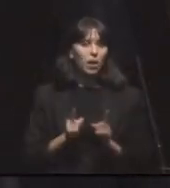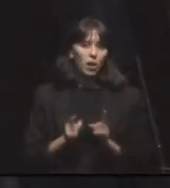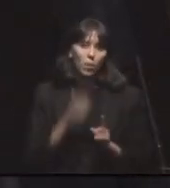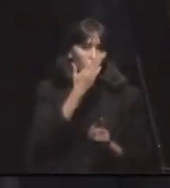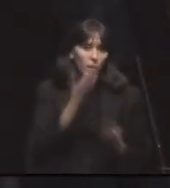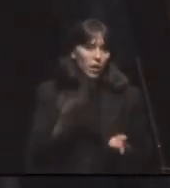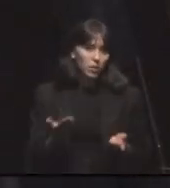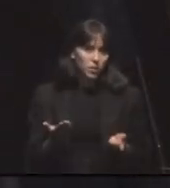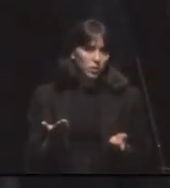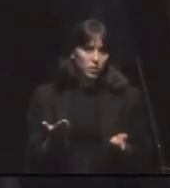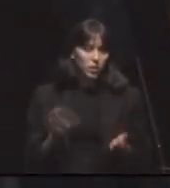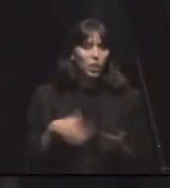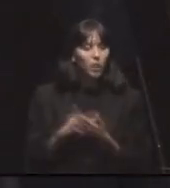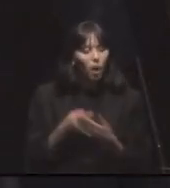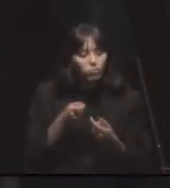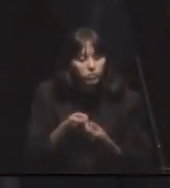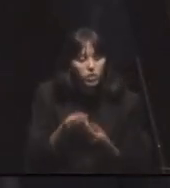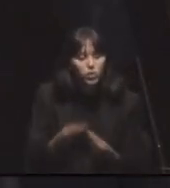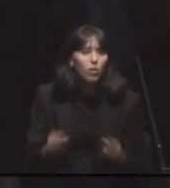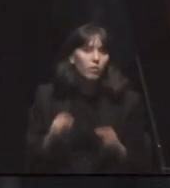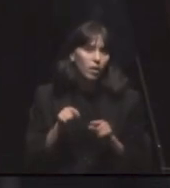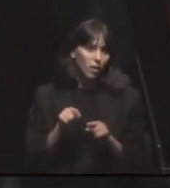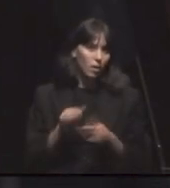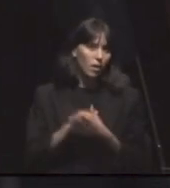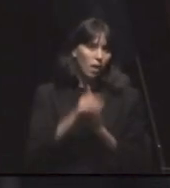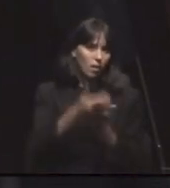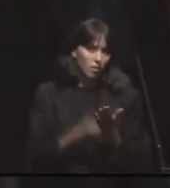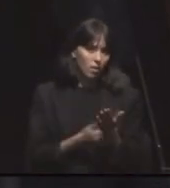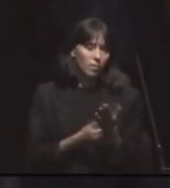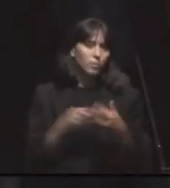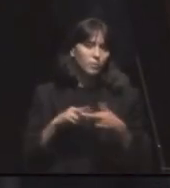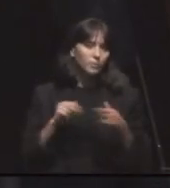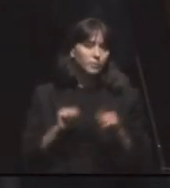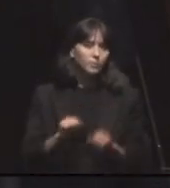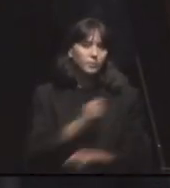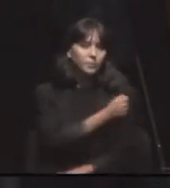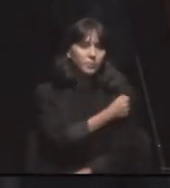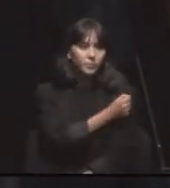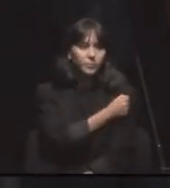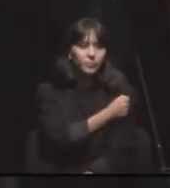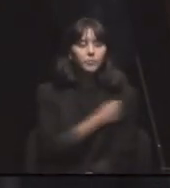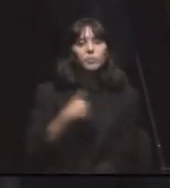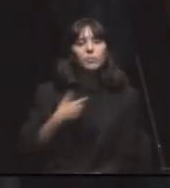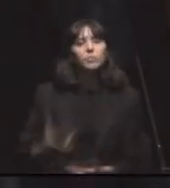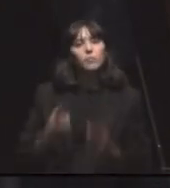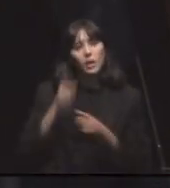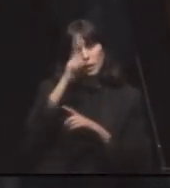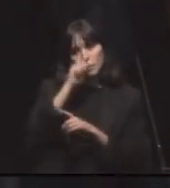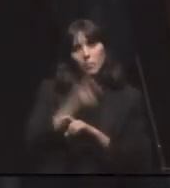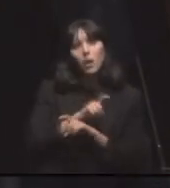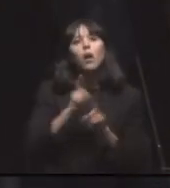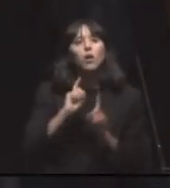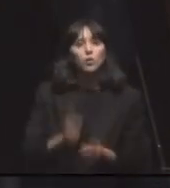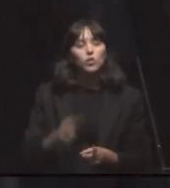parece ter uma resposta devidamente correspondente na Carta Municipal de Habitação. E, portanto, o que eu queria aqui lembrar é um pouco